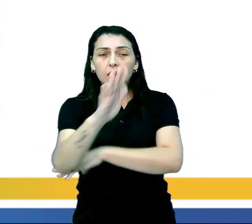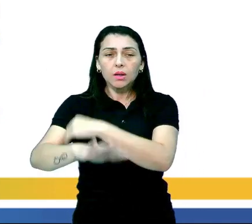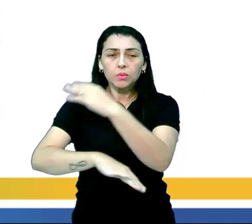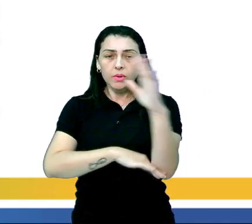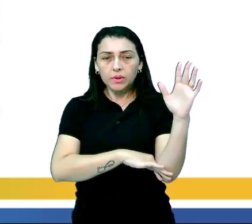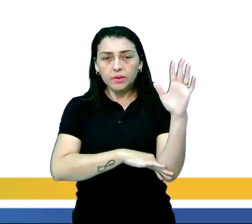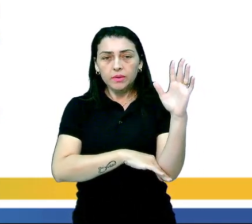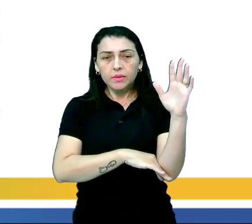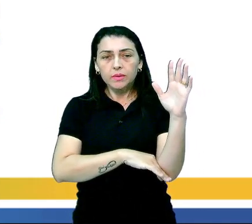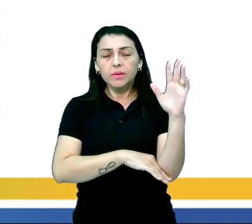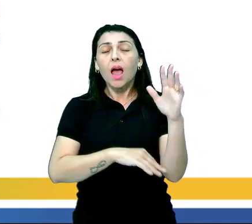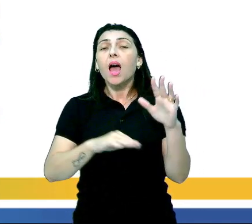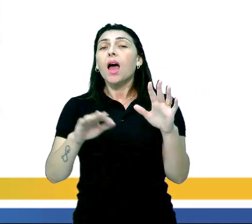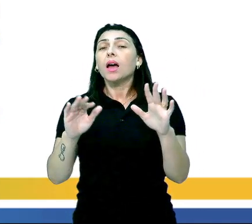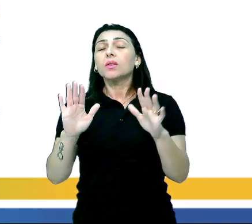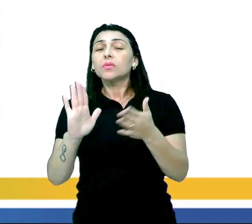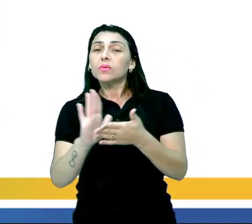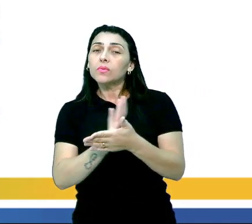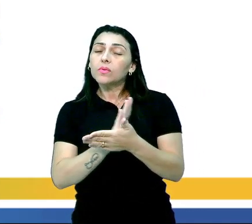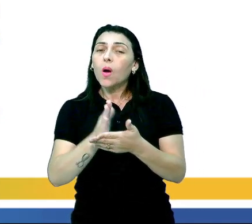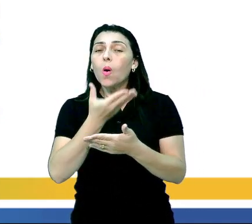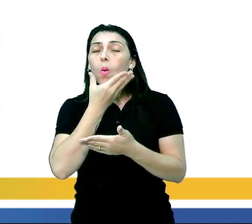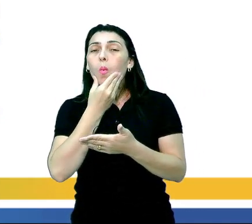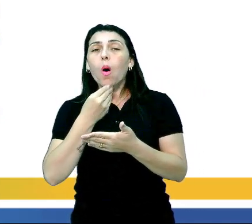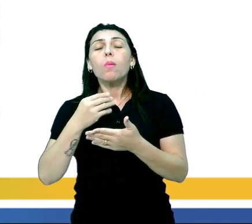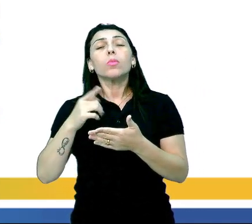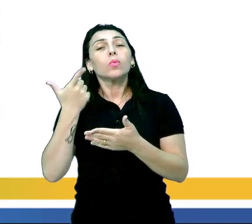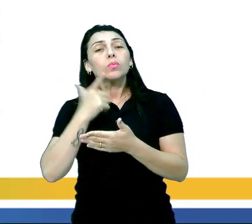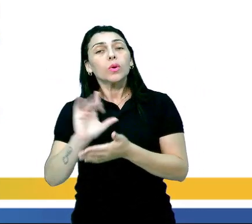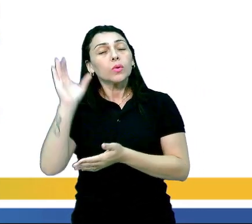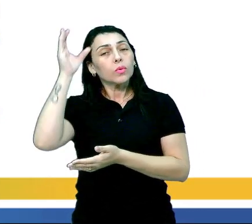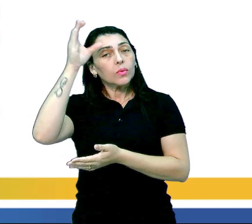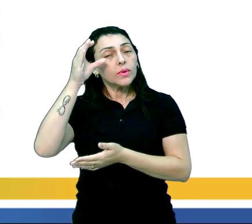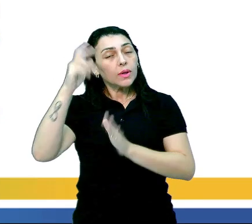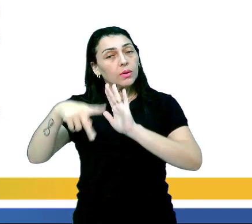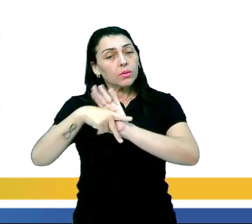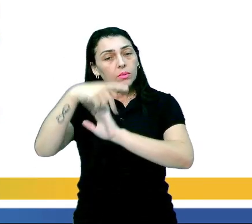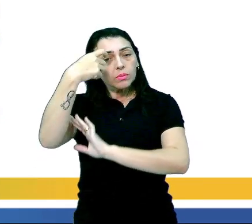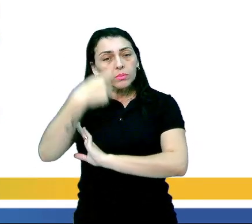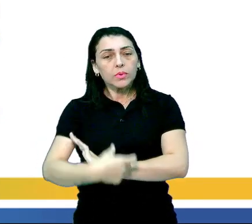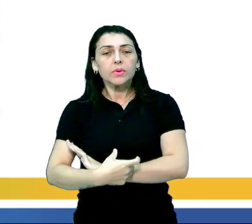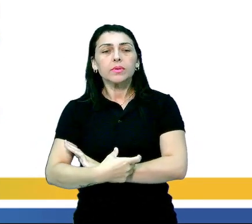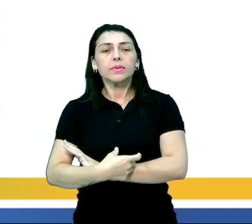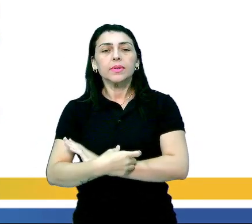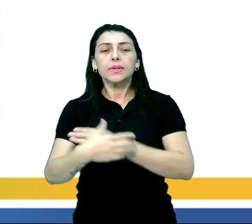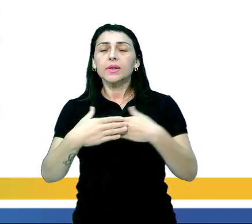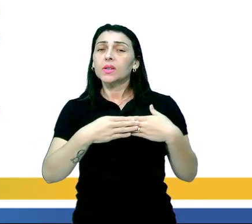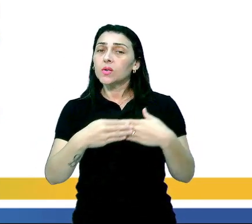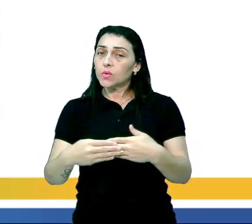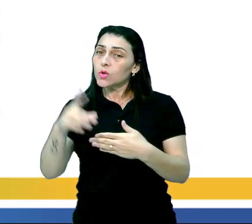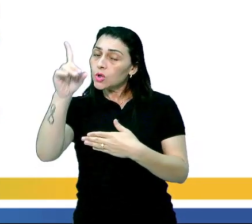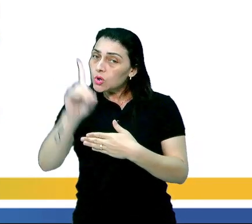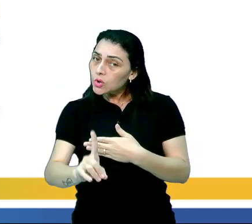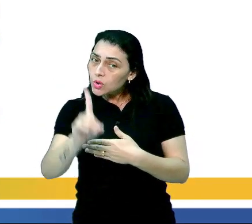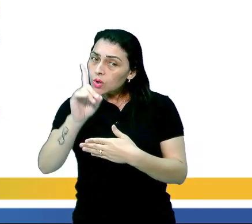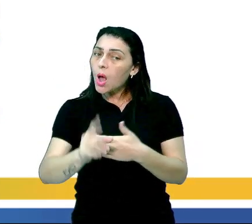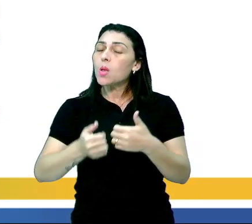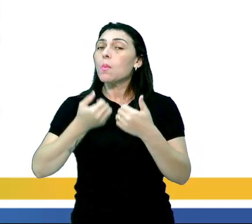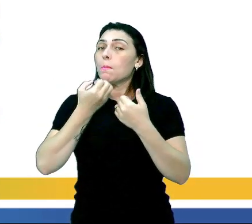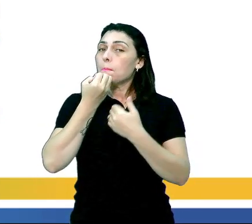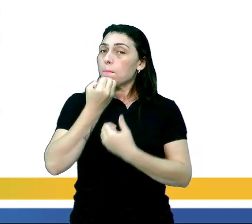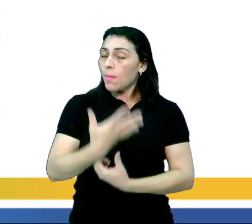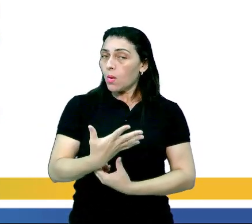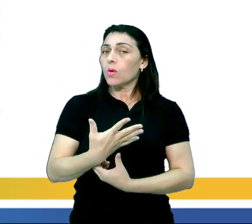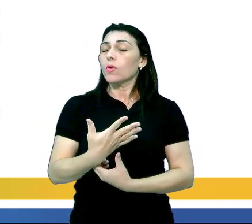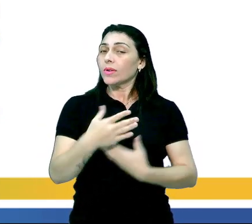natureza. Aos poucos, o homem toma consciência de si e os direitos positivos,